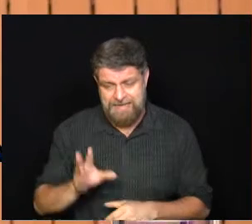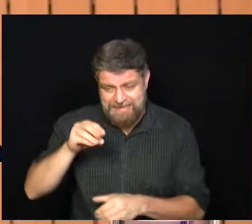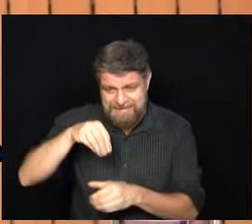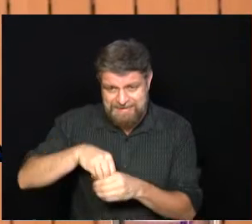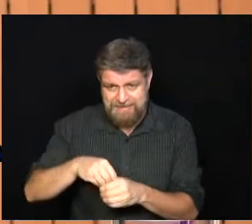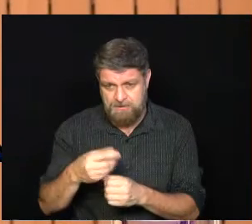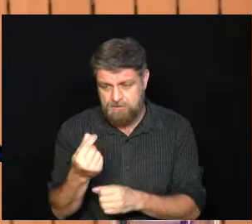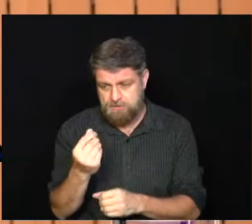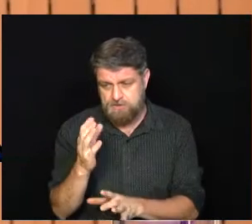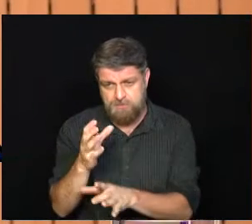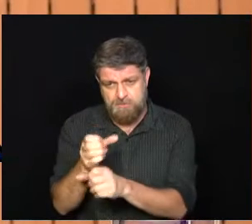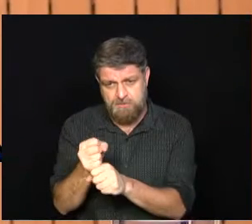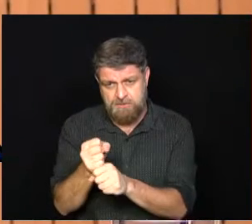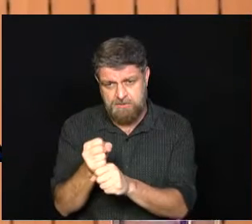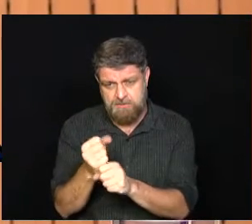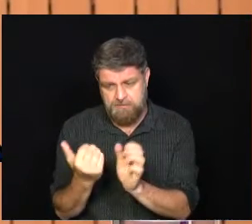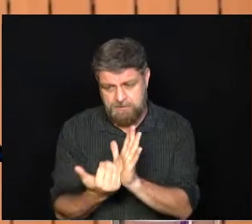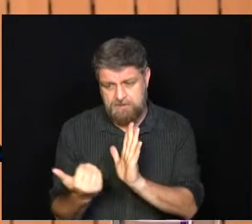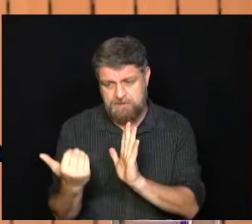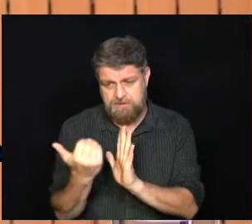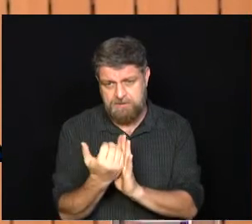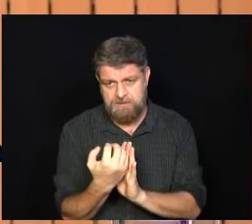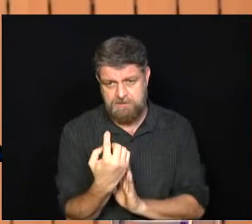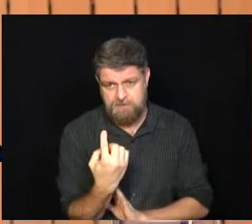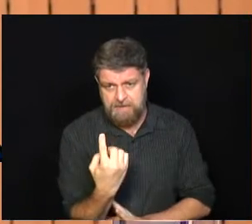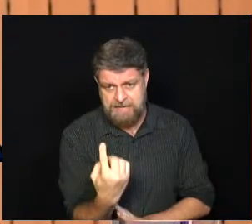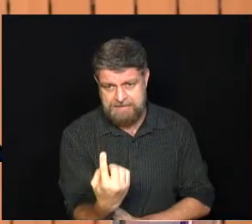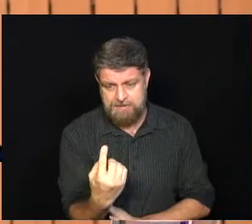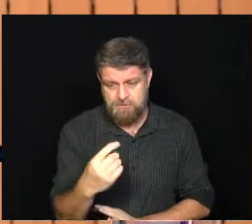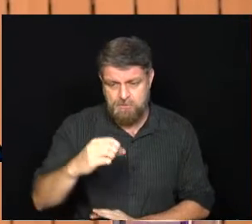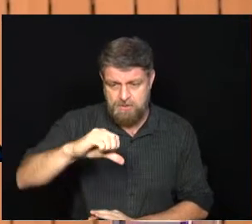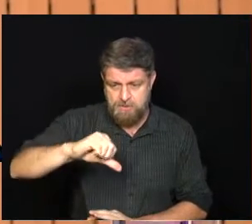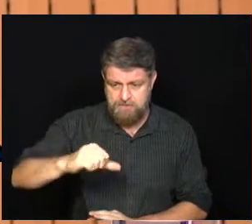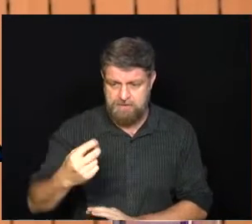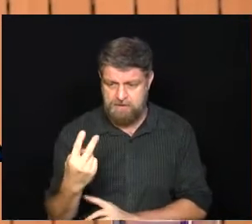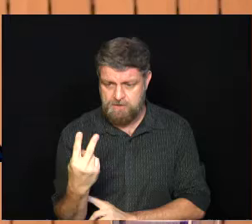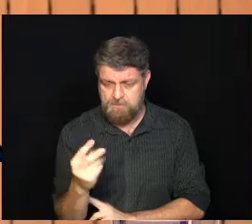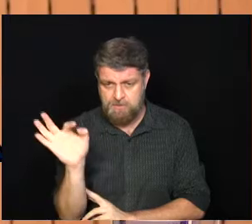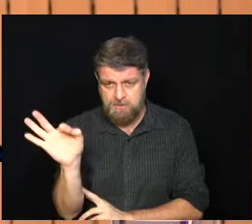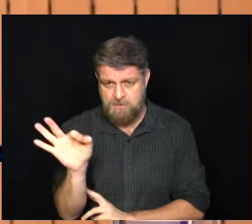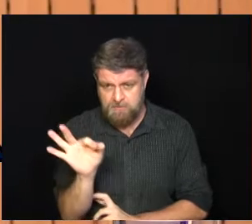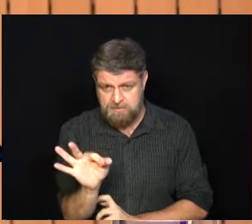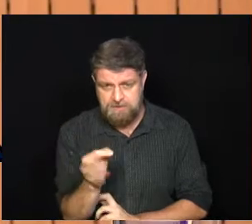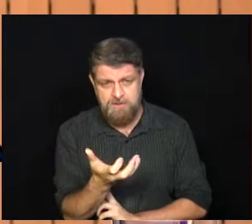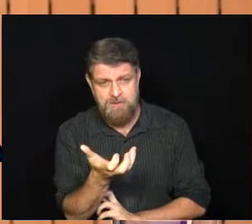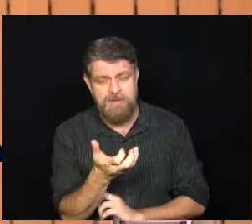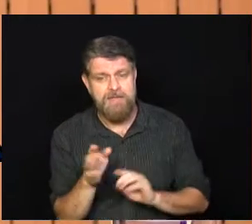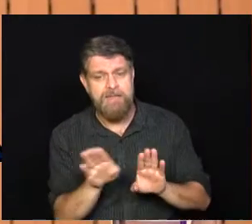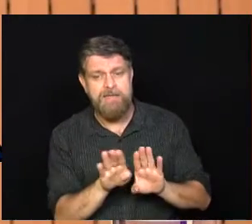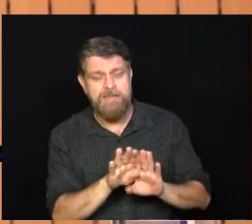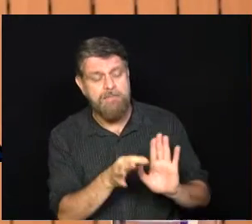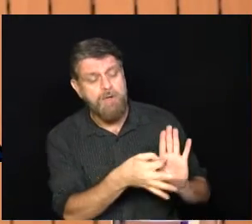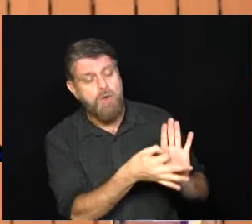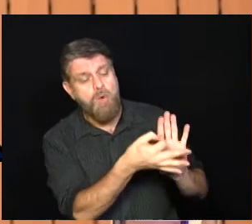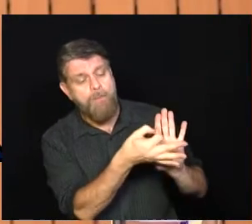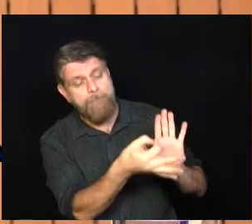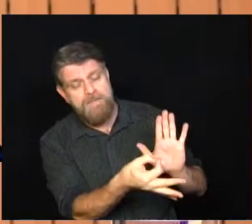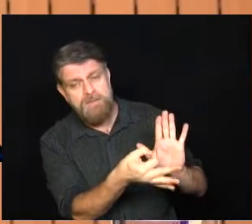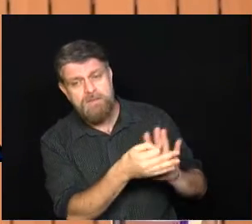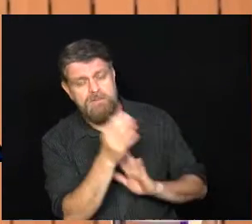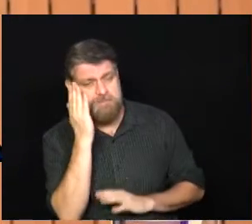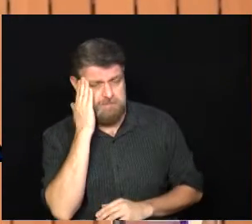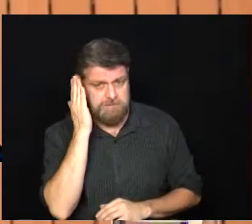intra-orçamentárias cresceu bastante, 192%. Também queria um comentário seu